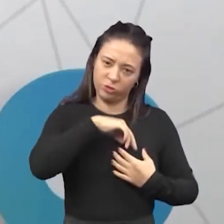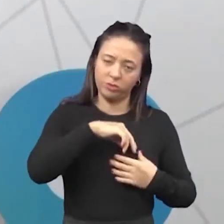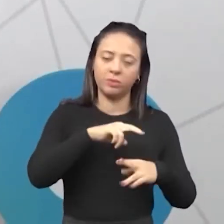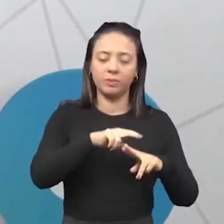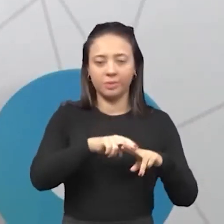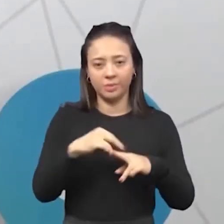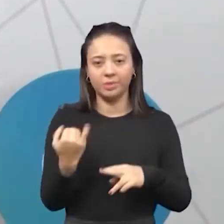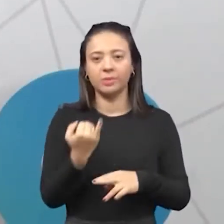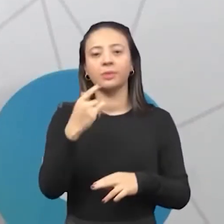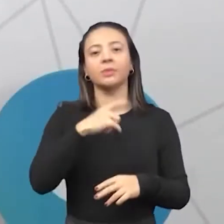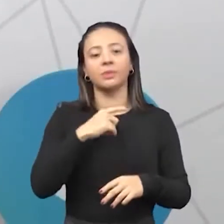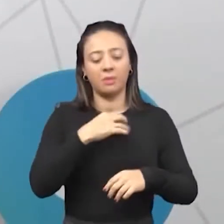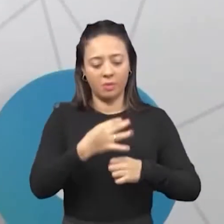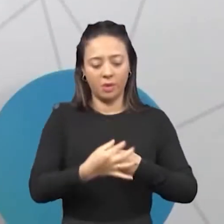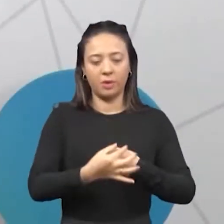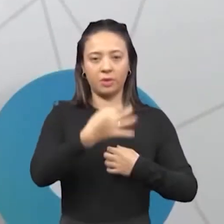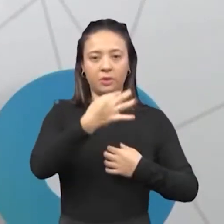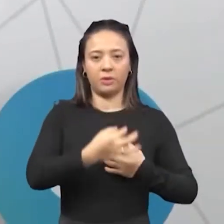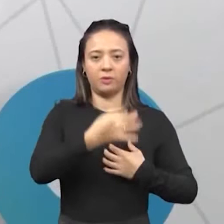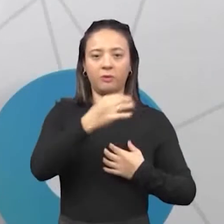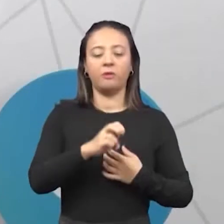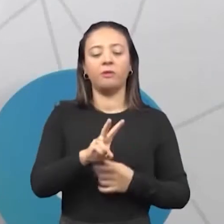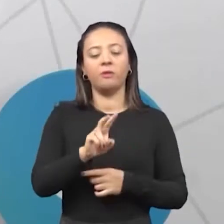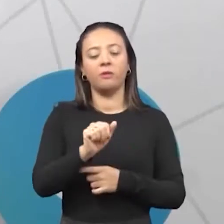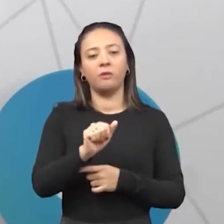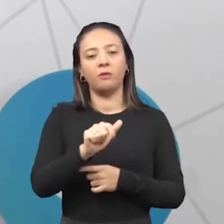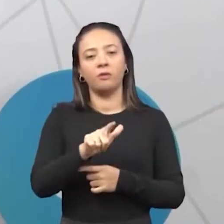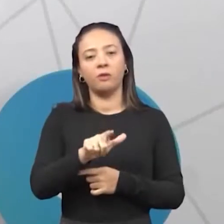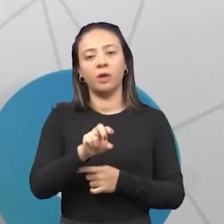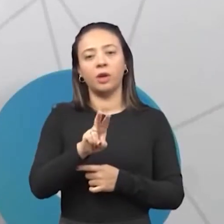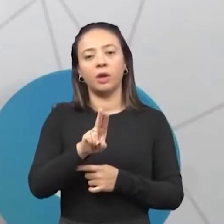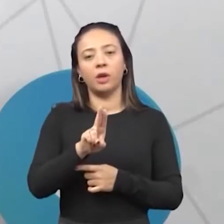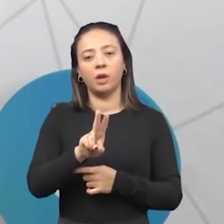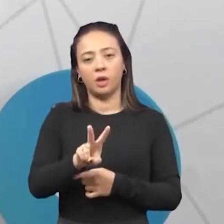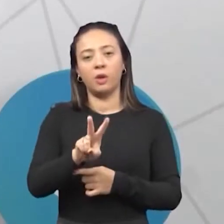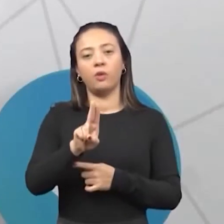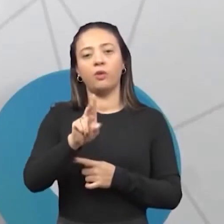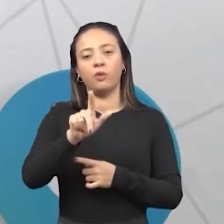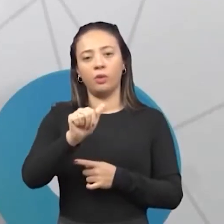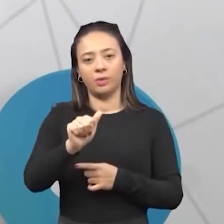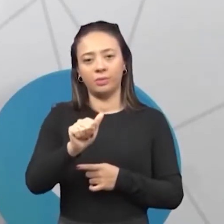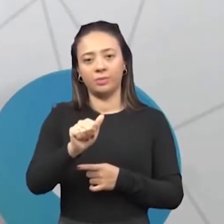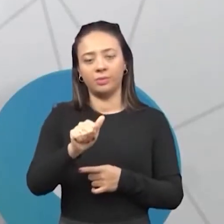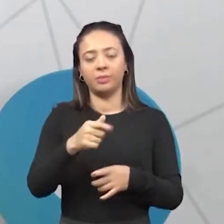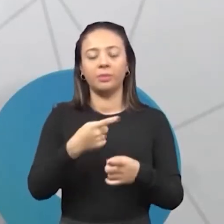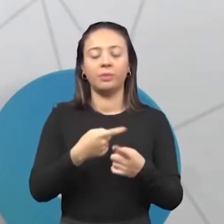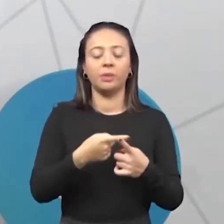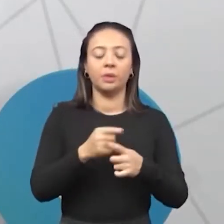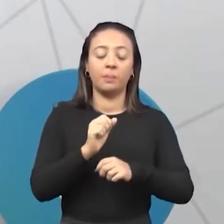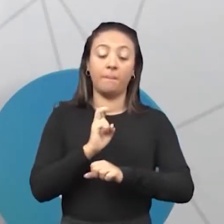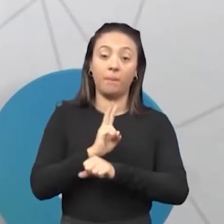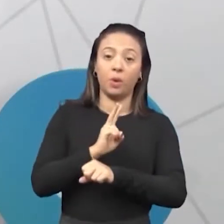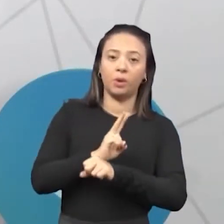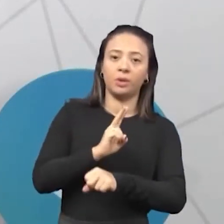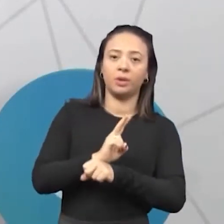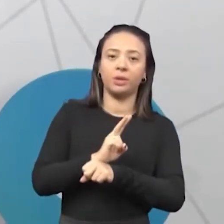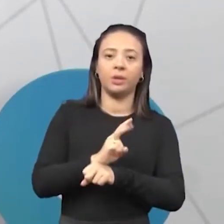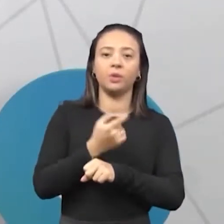presença de válvulas nessas veias, para impedir com que o sangue ele retorne para as extremidades.